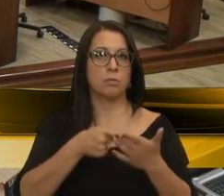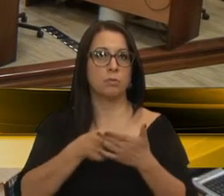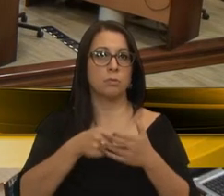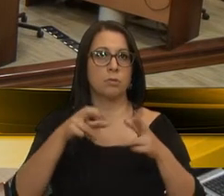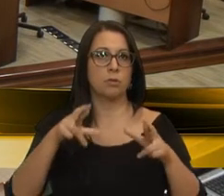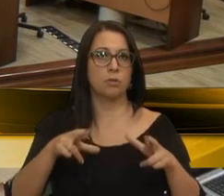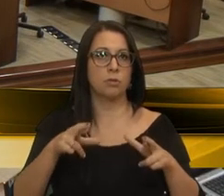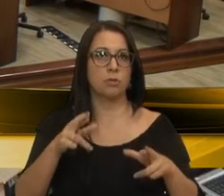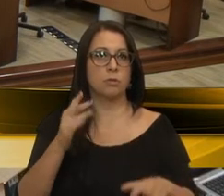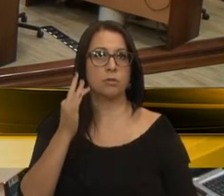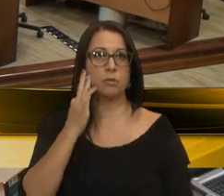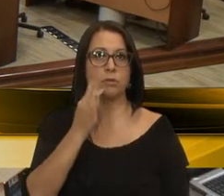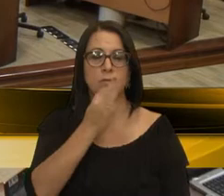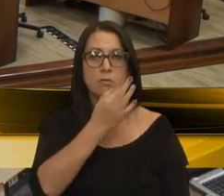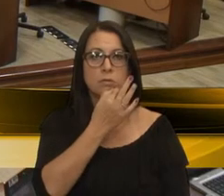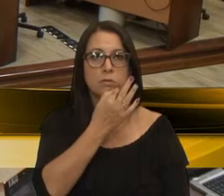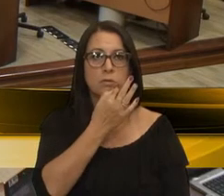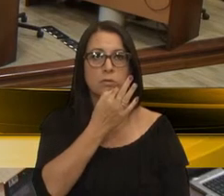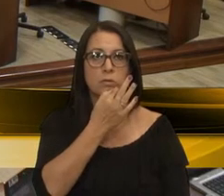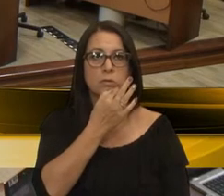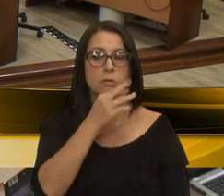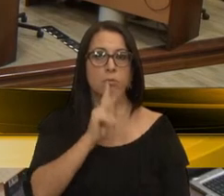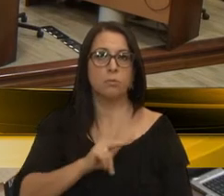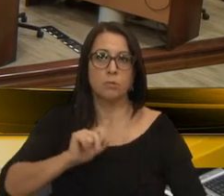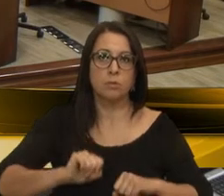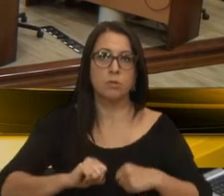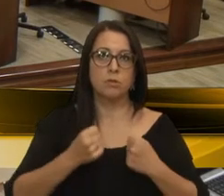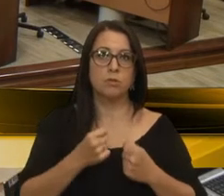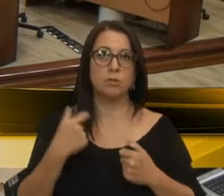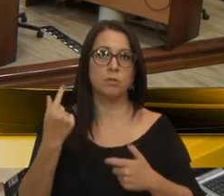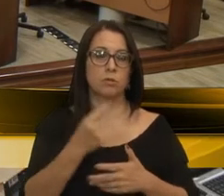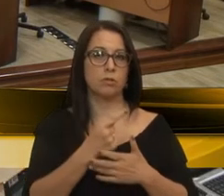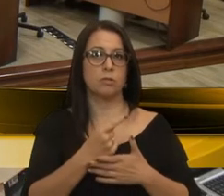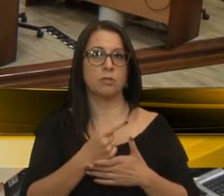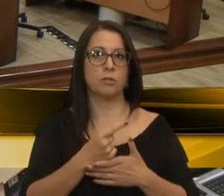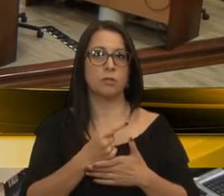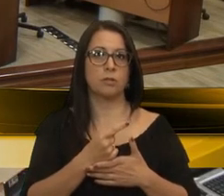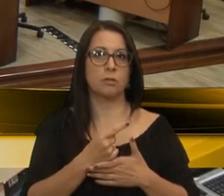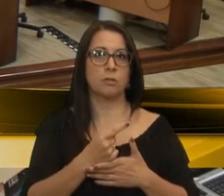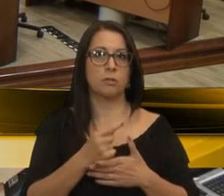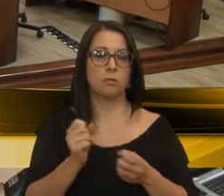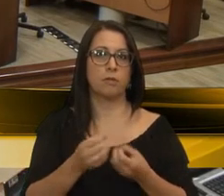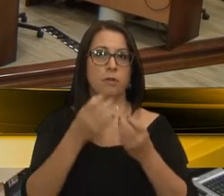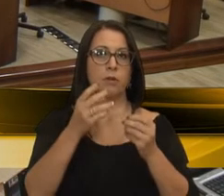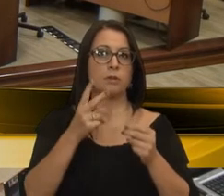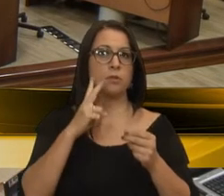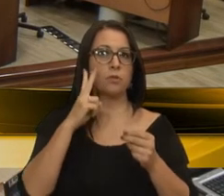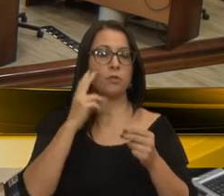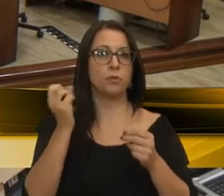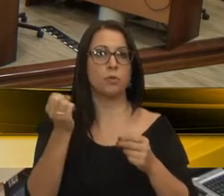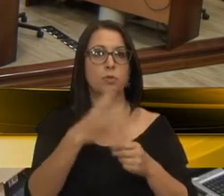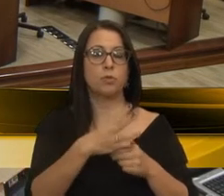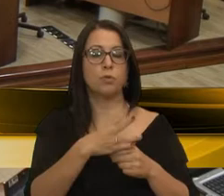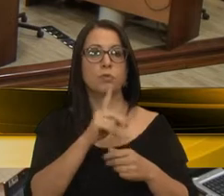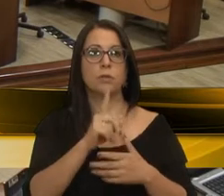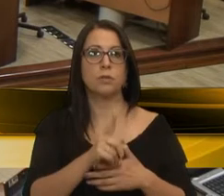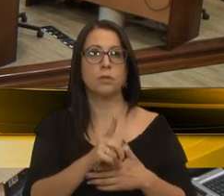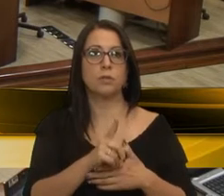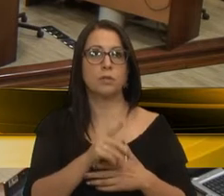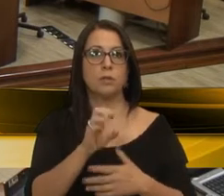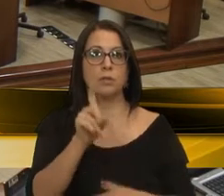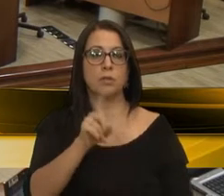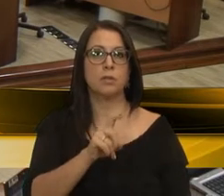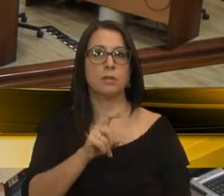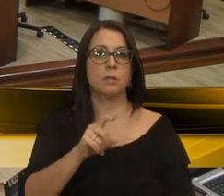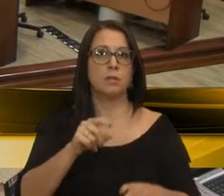Forqueta, uma pessoa que se dedica abnegada para a festa do Vinho Novo, e é lá onde a nossa